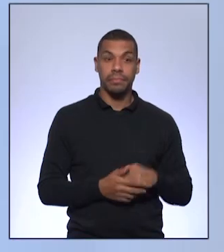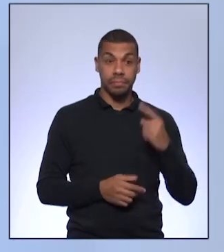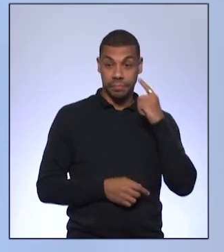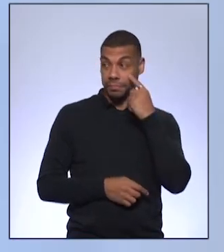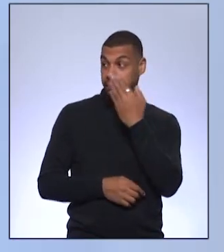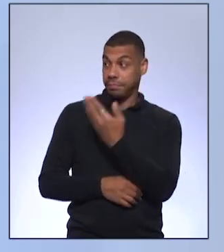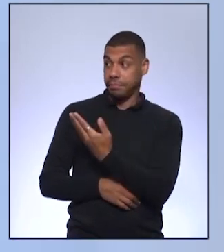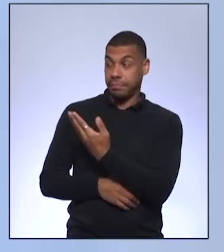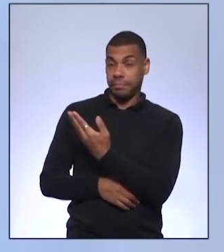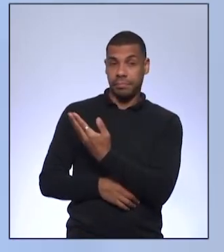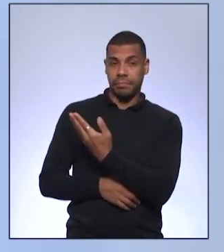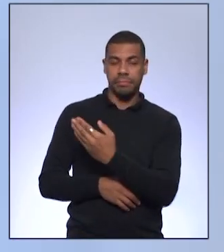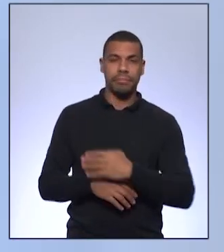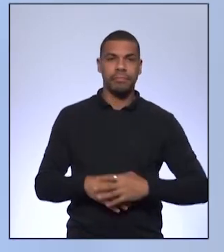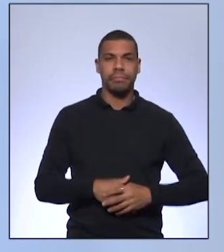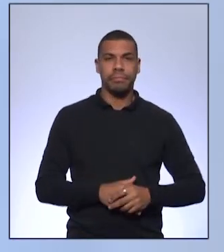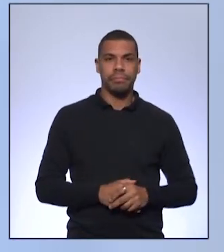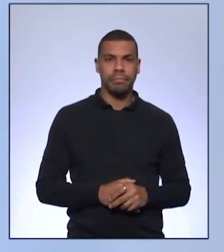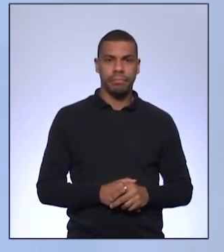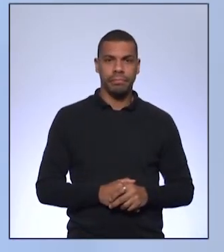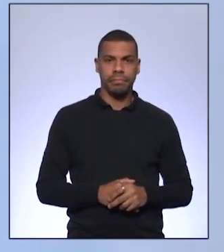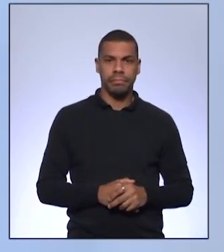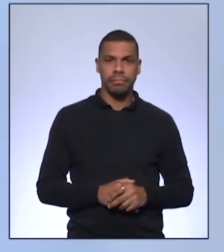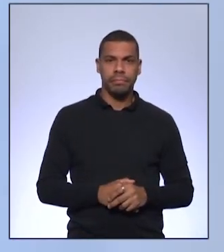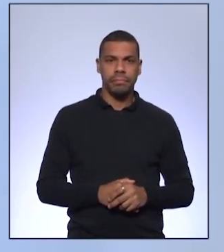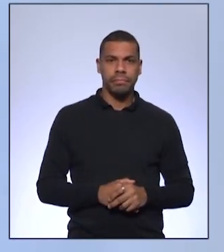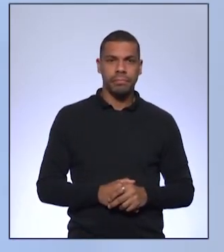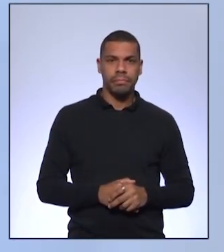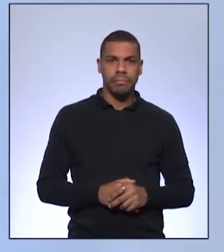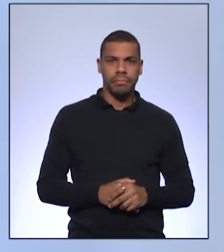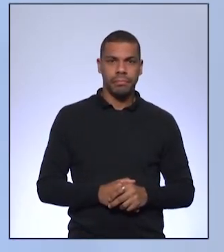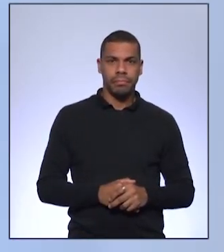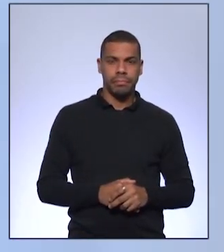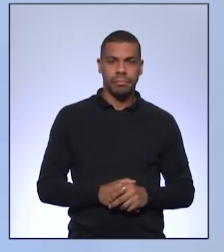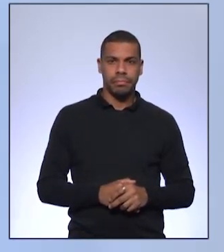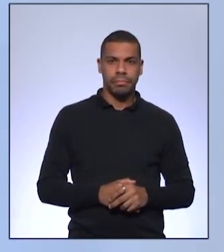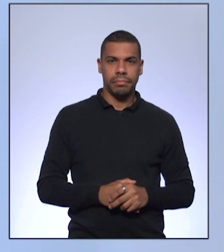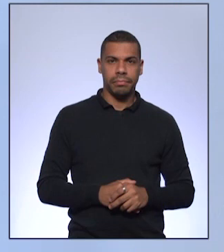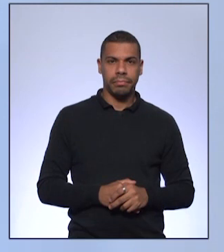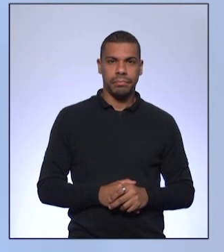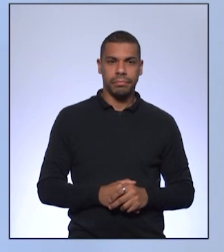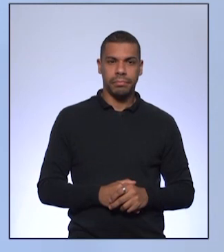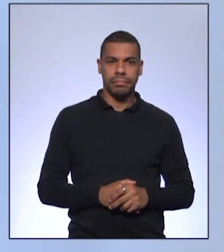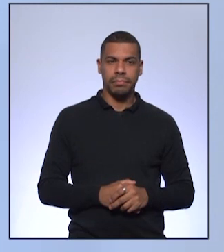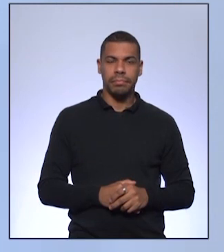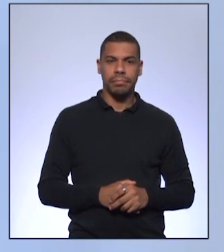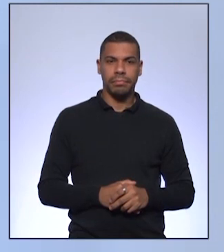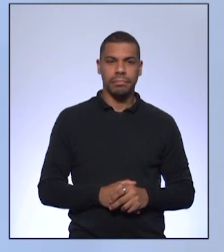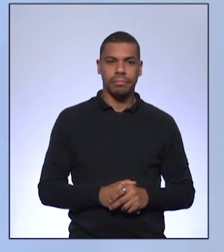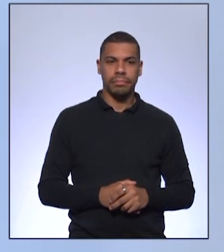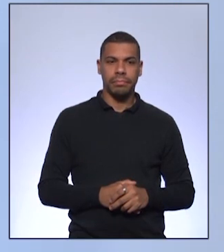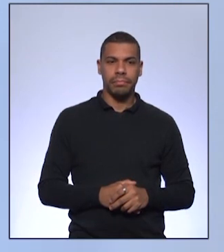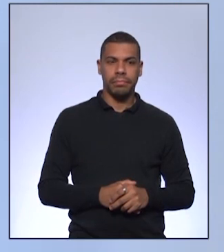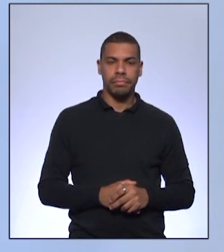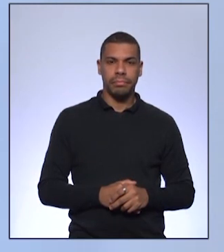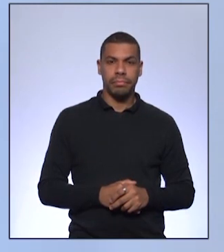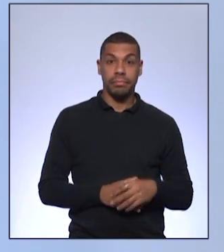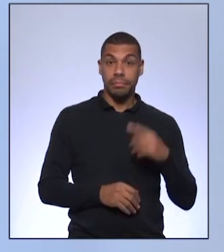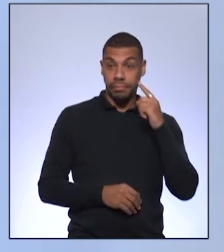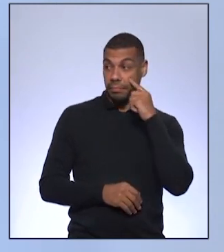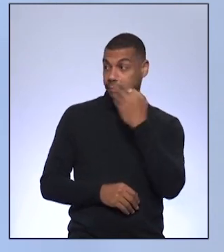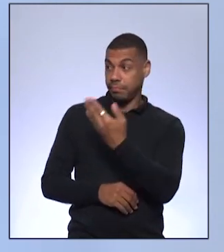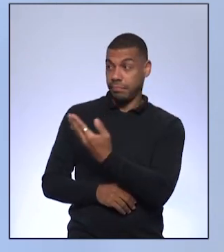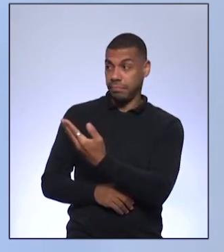de dependência aqui, ó, quase indo adiante. Tudo bem? Então, o que a gente tem aqui? Ó? Tem o f de 0, que é o